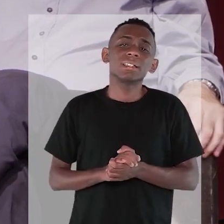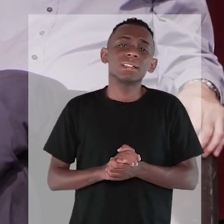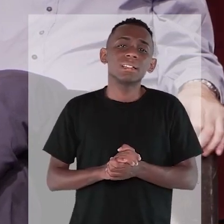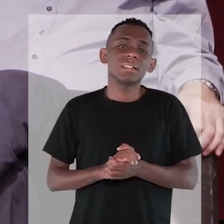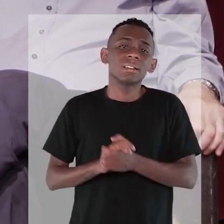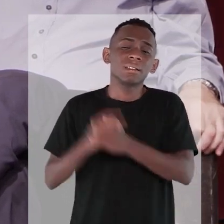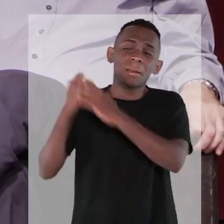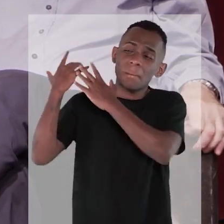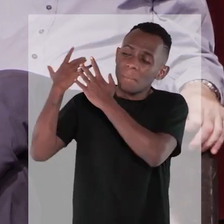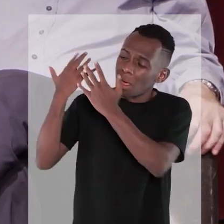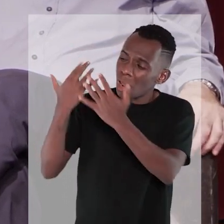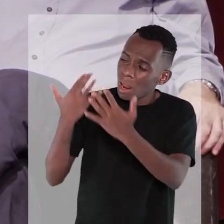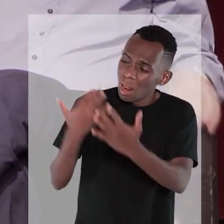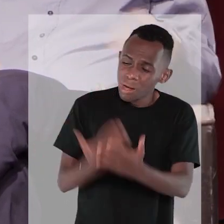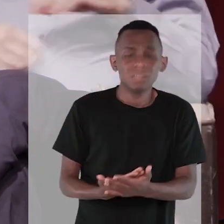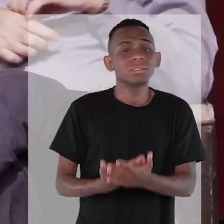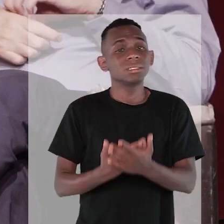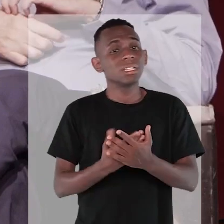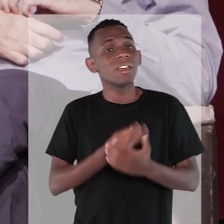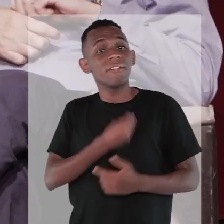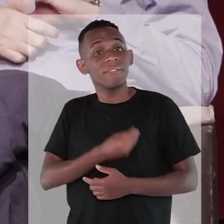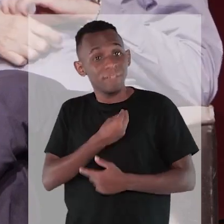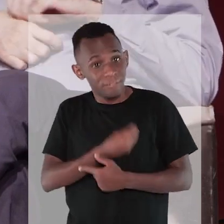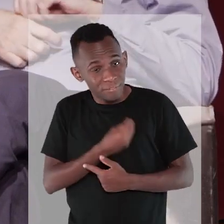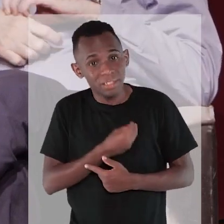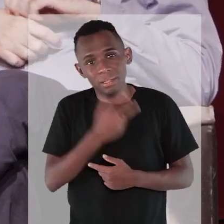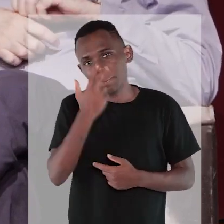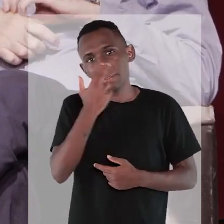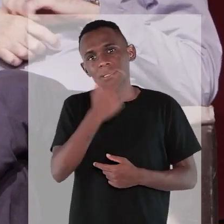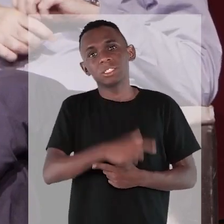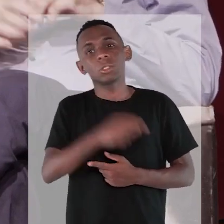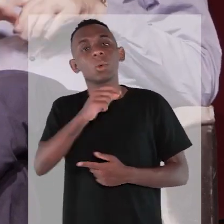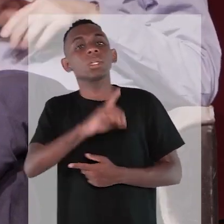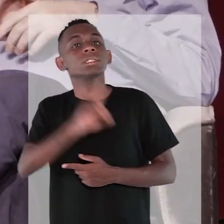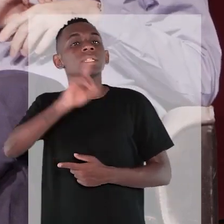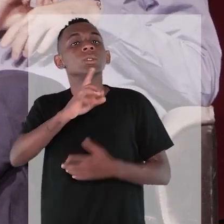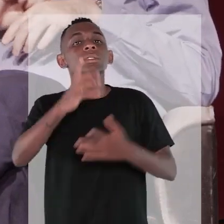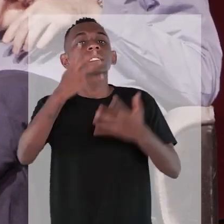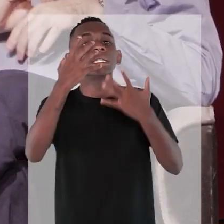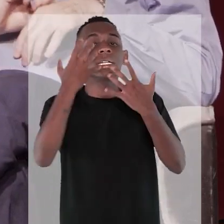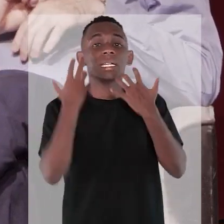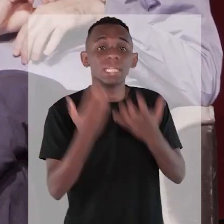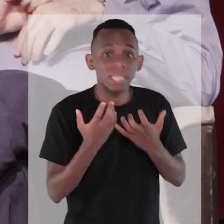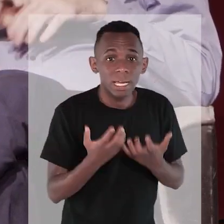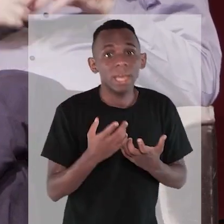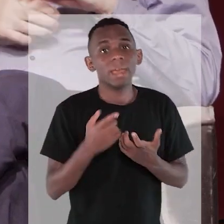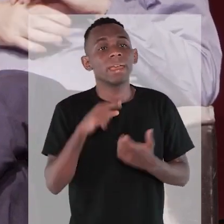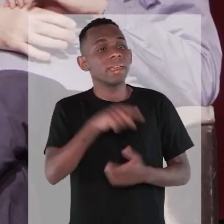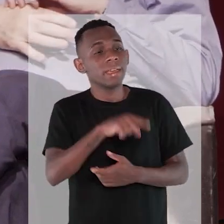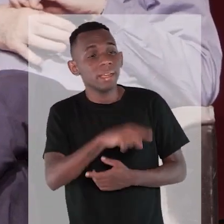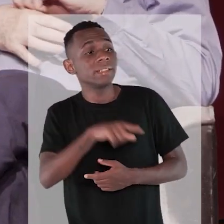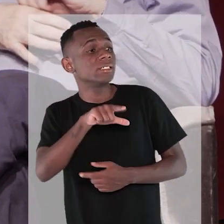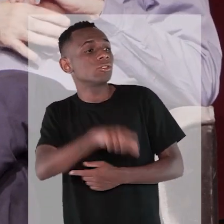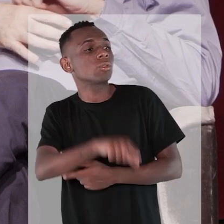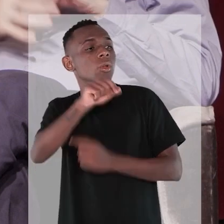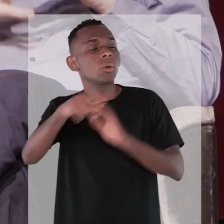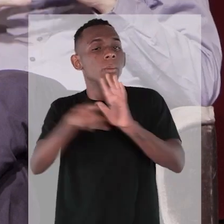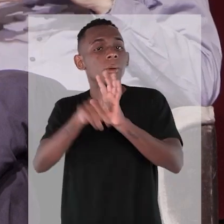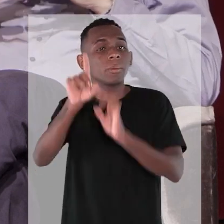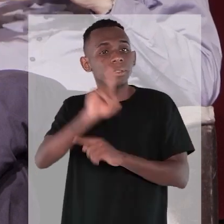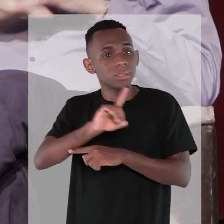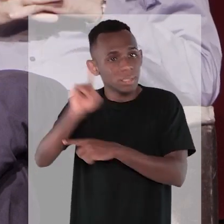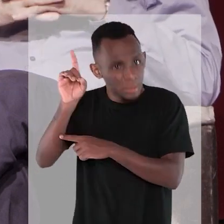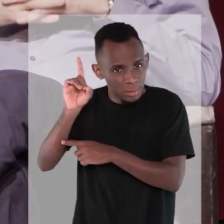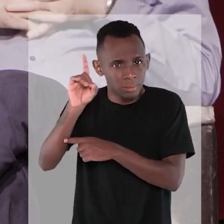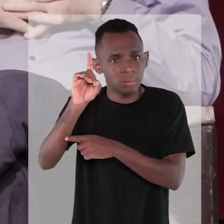estar vivo ser, na verdade, uma escolha de Deus que interveio por ele, porque ele é o escolhido, no